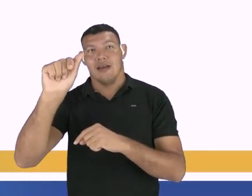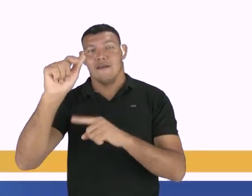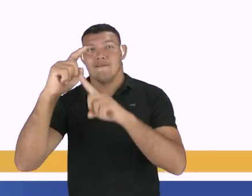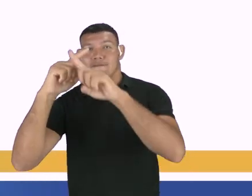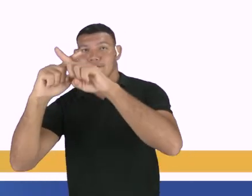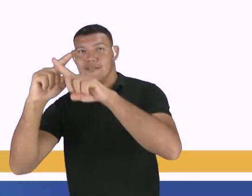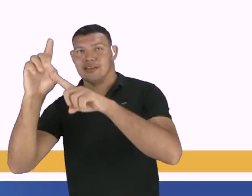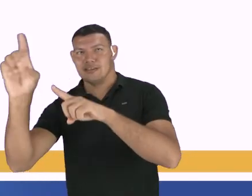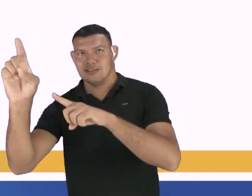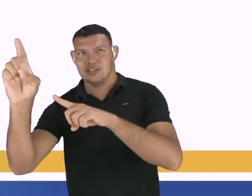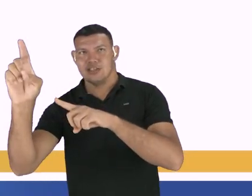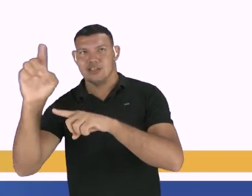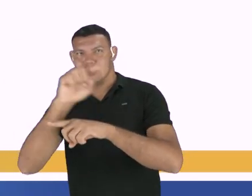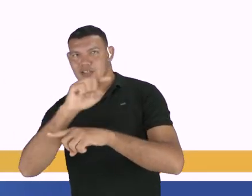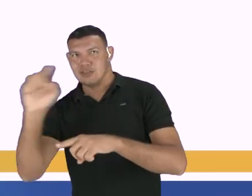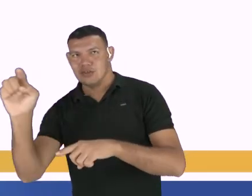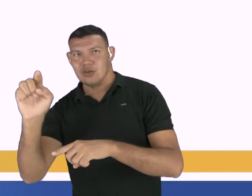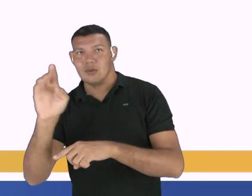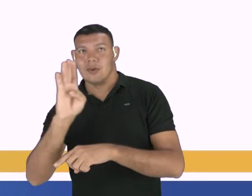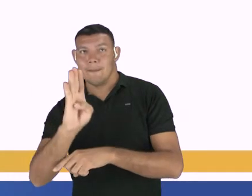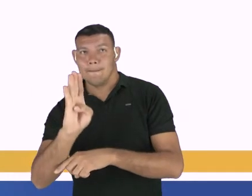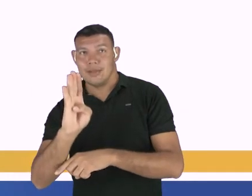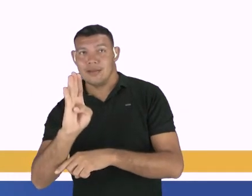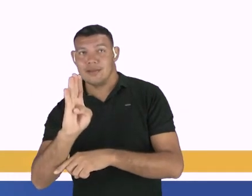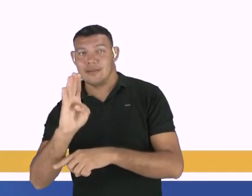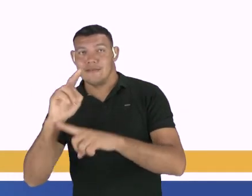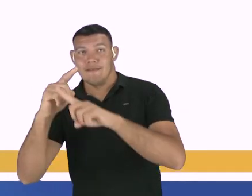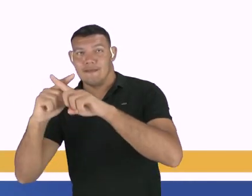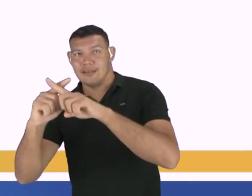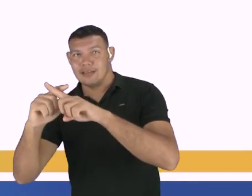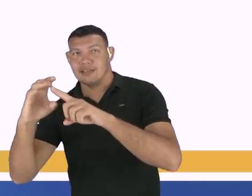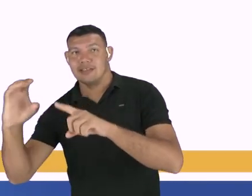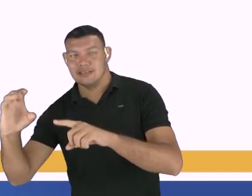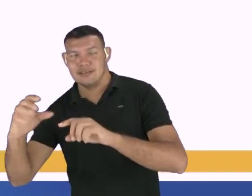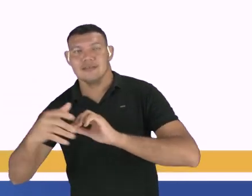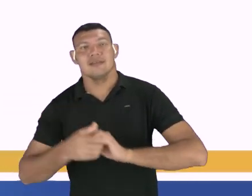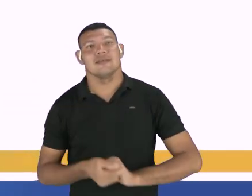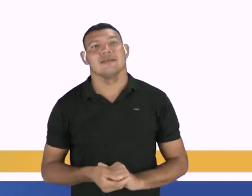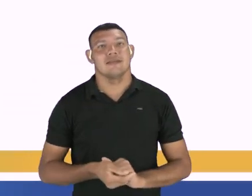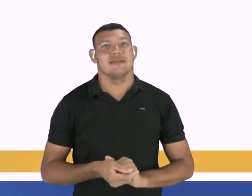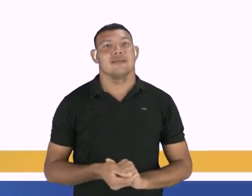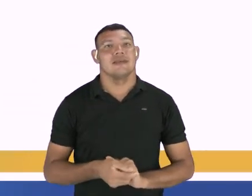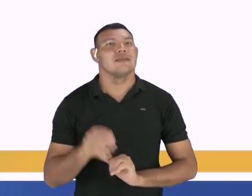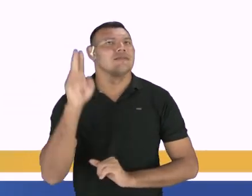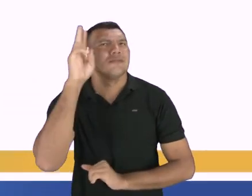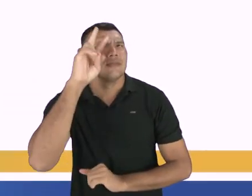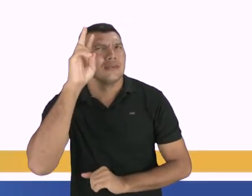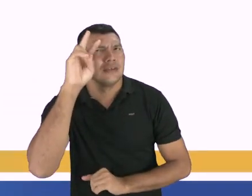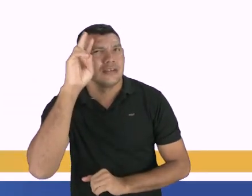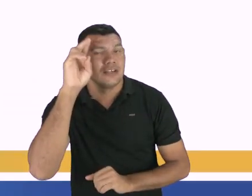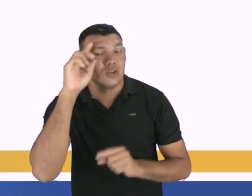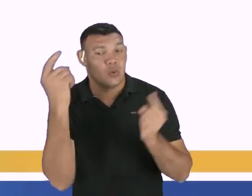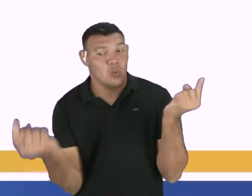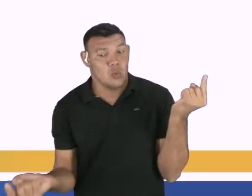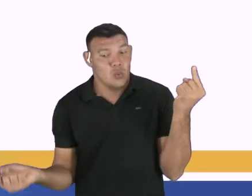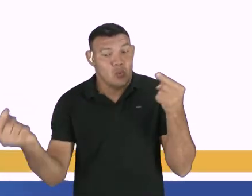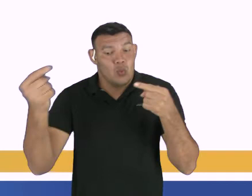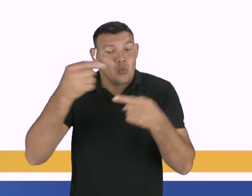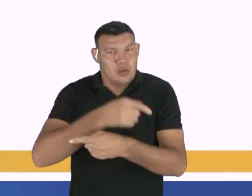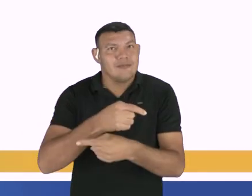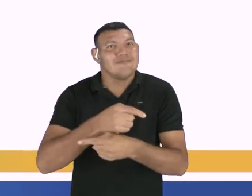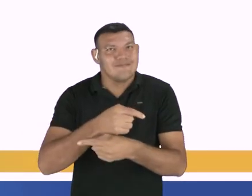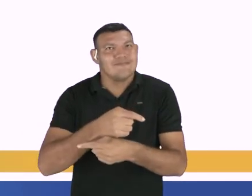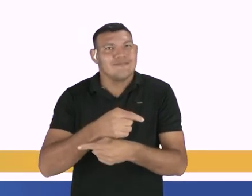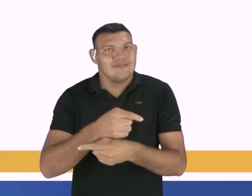uma multiplicação pelo inverso da segunda fração. Então eu tenho C sobre D, lembrando que o inverso de uma fração é